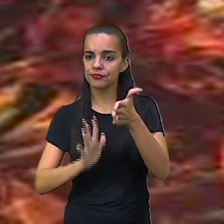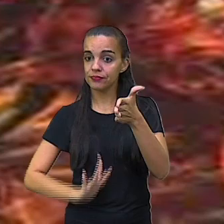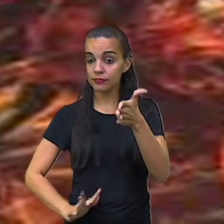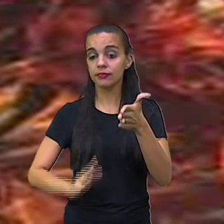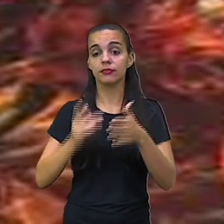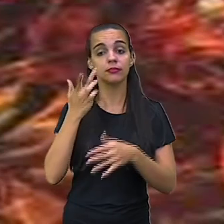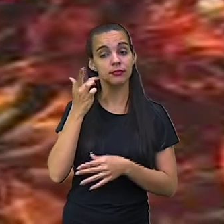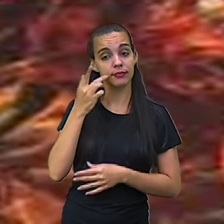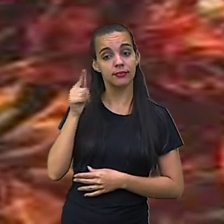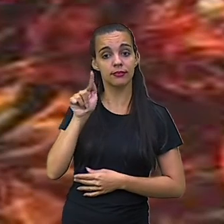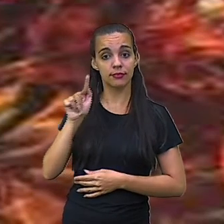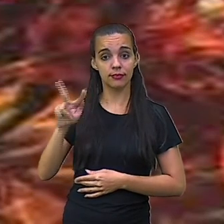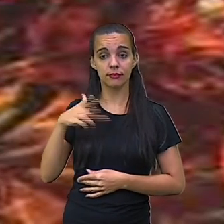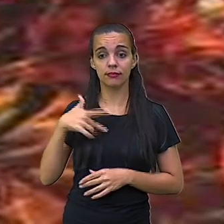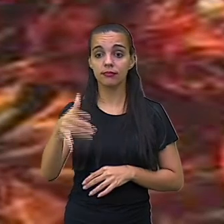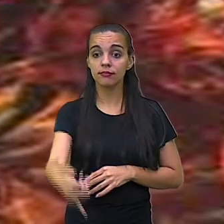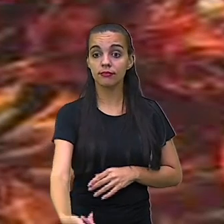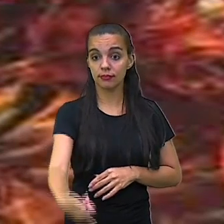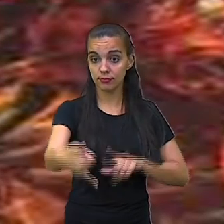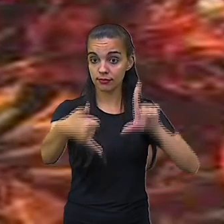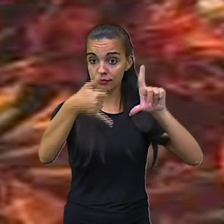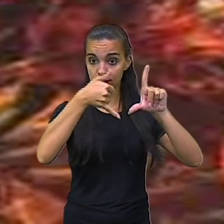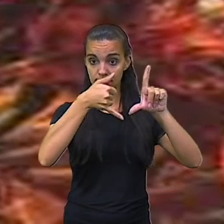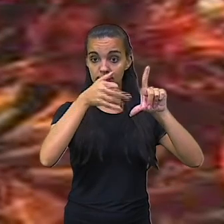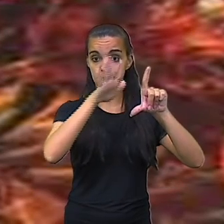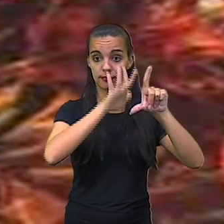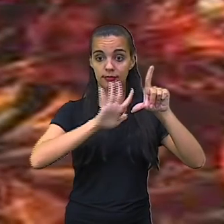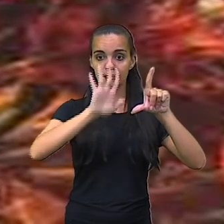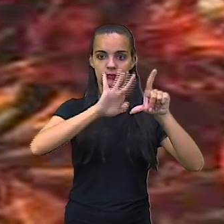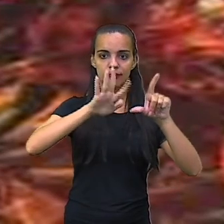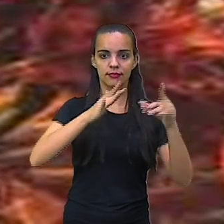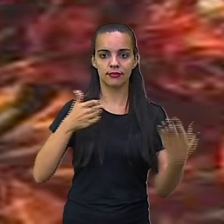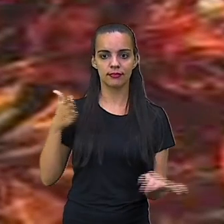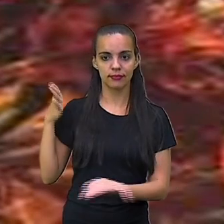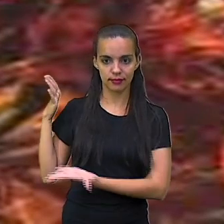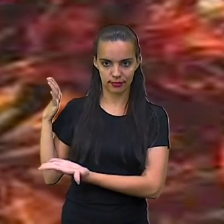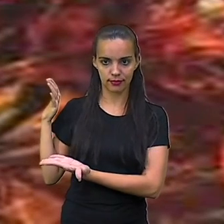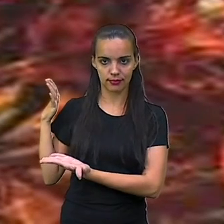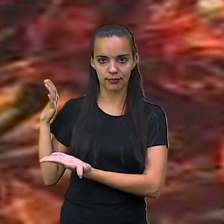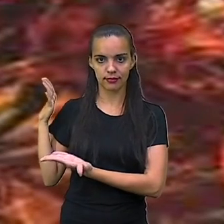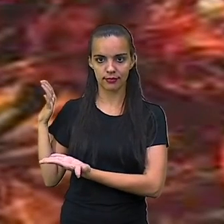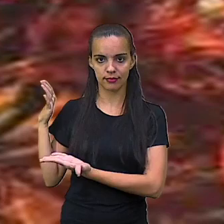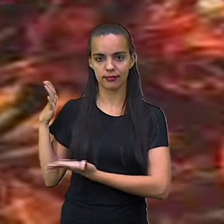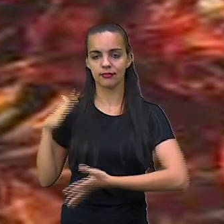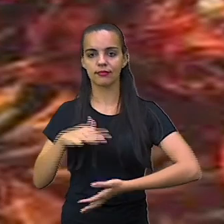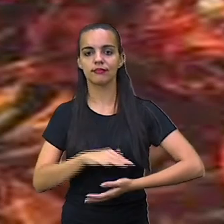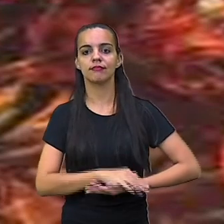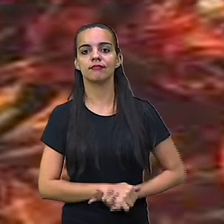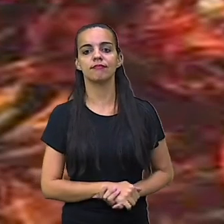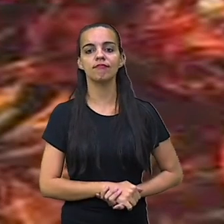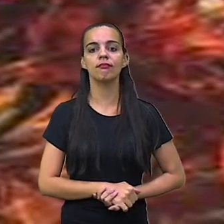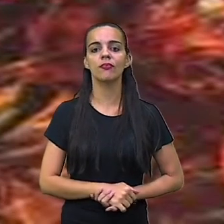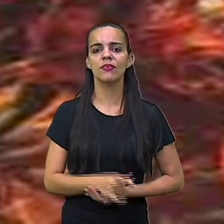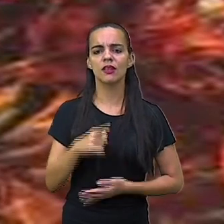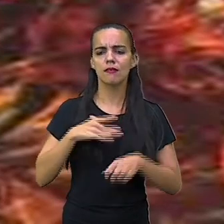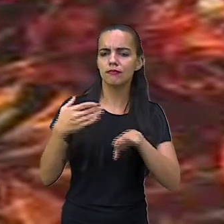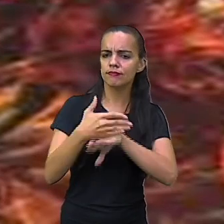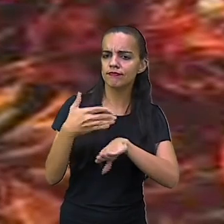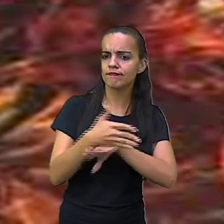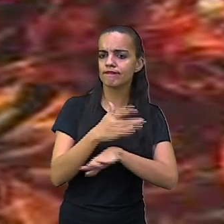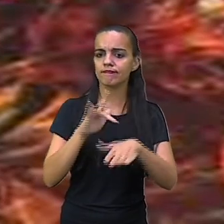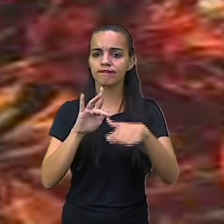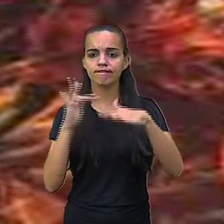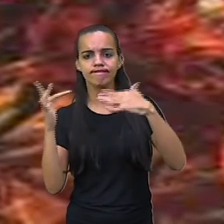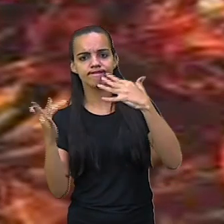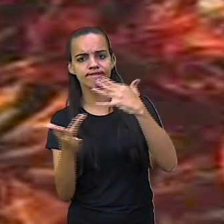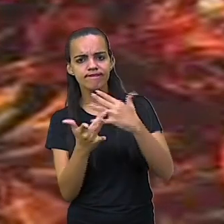plataforma SMED-GV, aponte a câmera do seu celular na imagem que aparece aqui no canto da tela, o nosso QR Code. Acesse as nossas redes